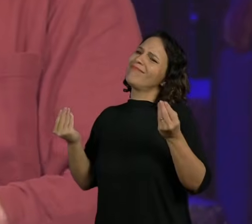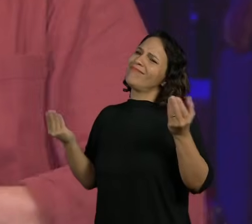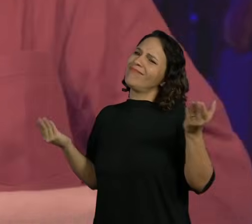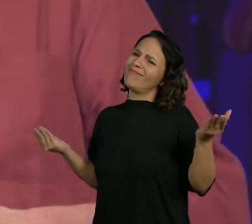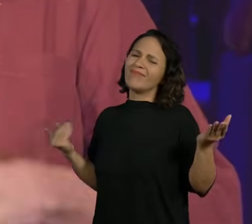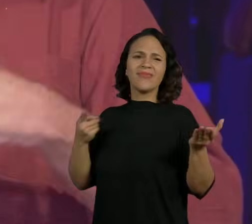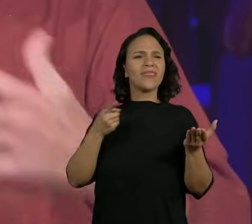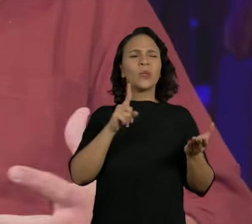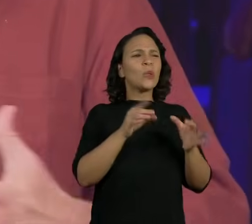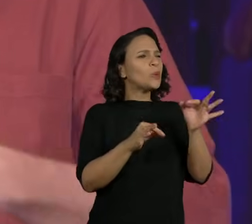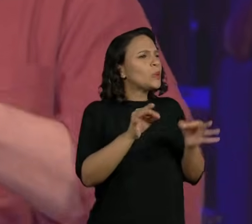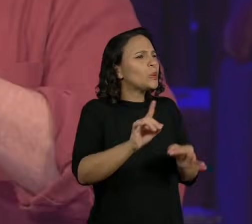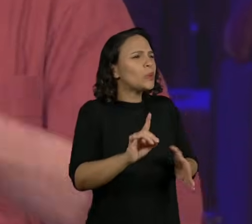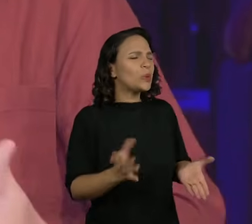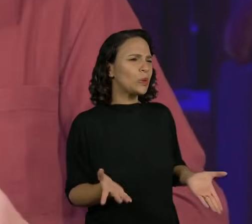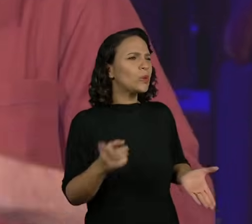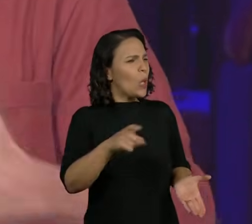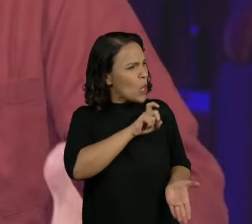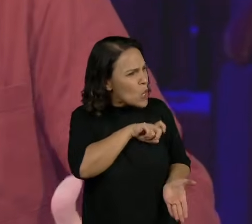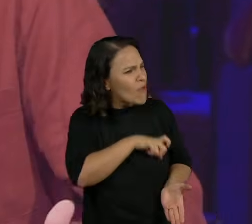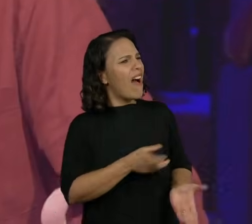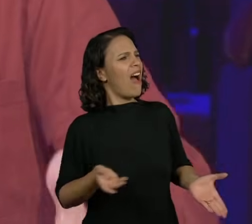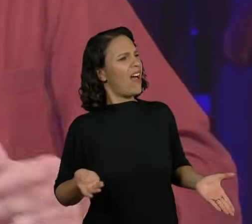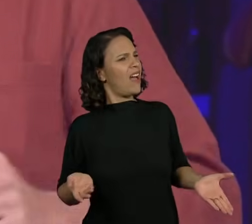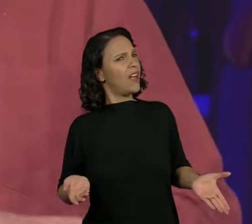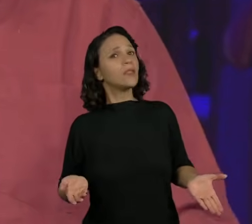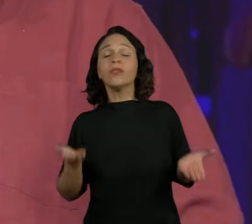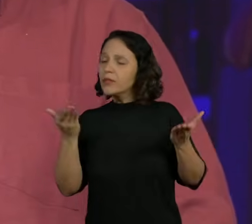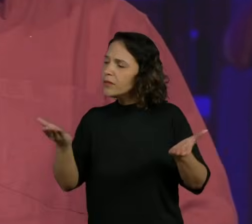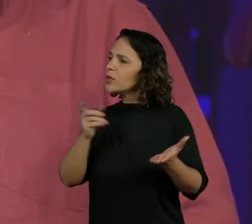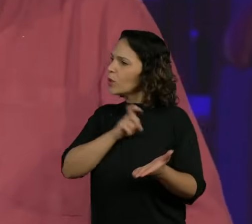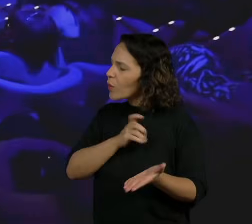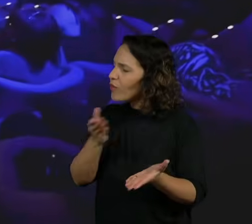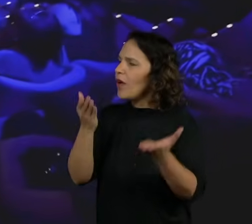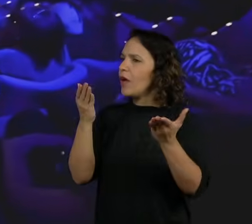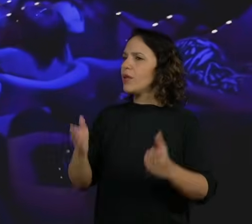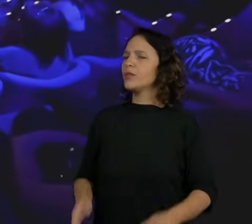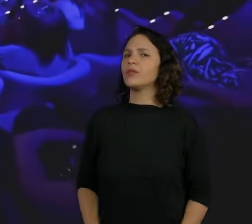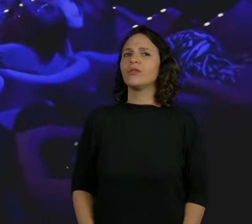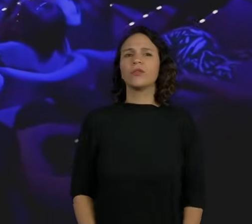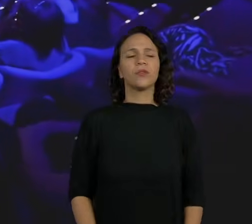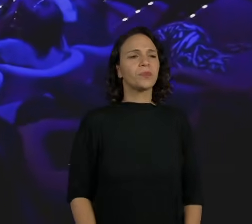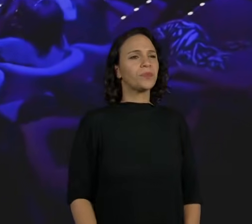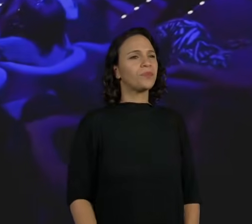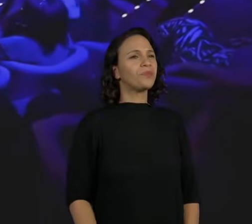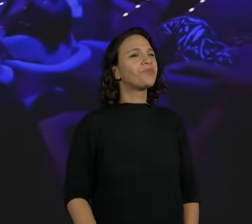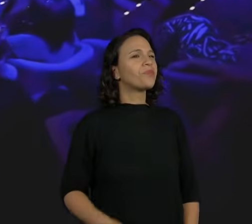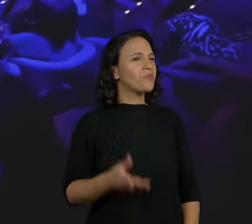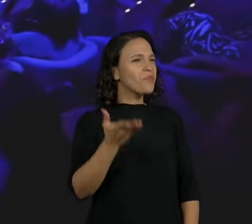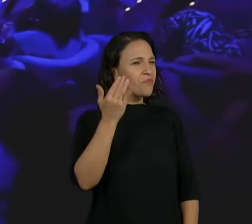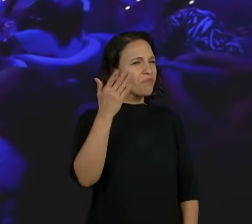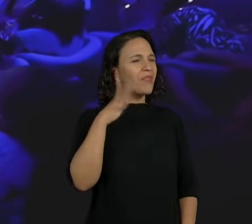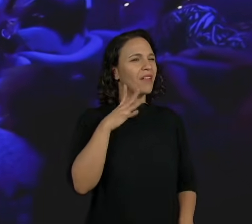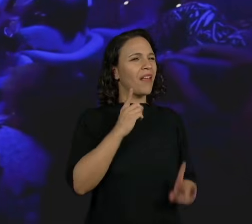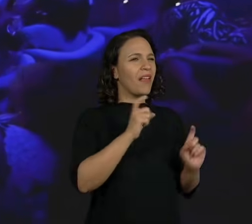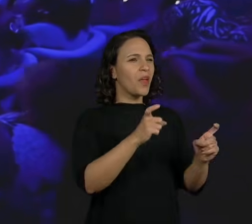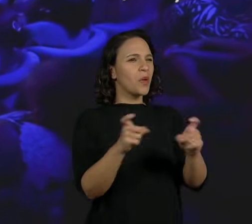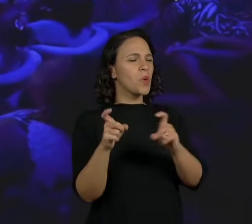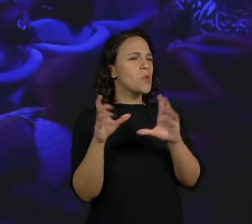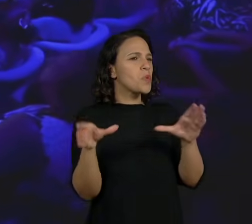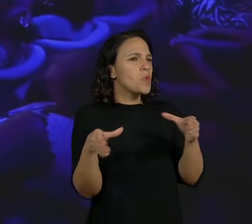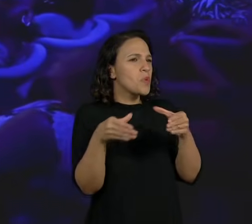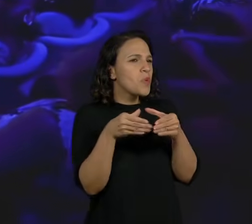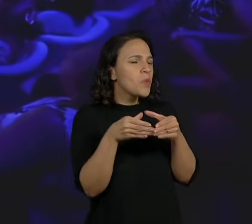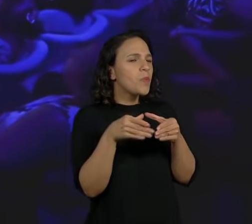impressionante. Injusto, incorreto, covarde. Né? Covarde. Né? Você sabe que numa dessas reuniões aí de grupos